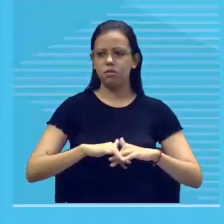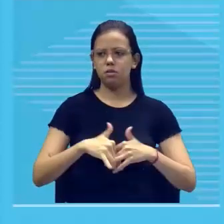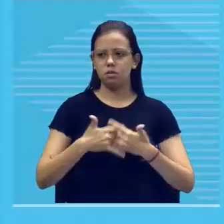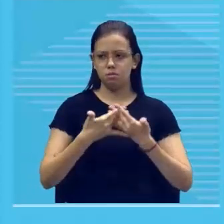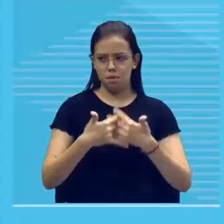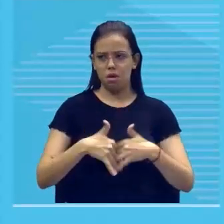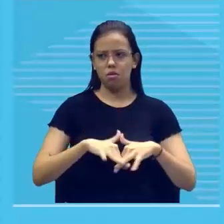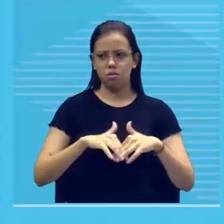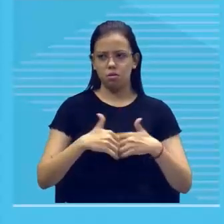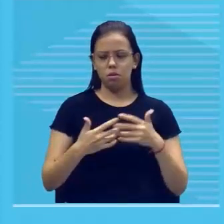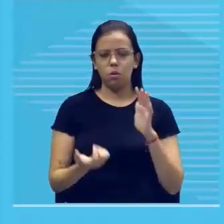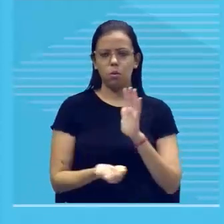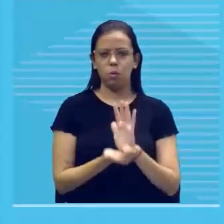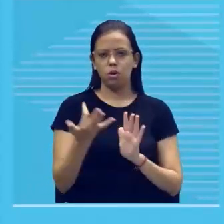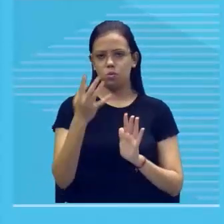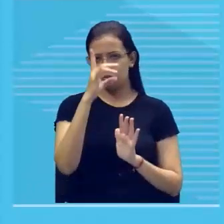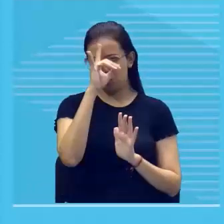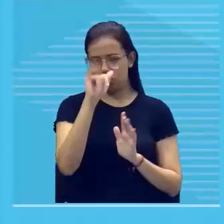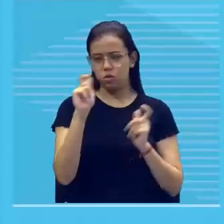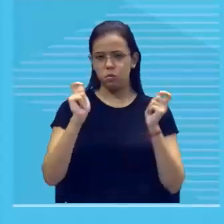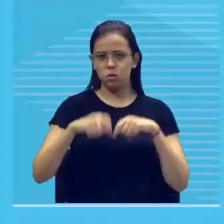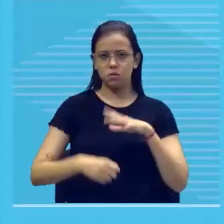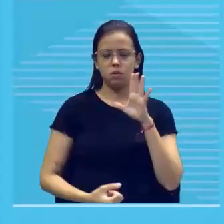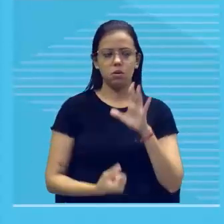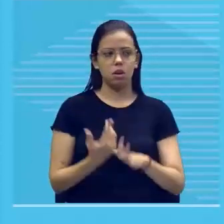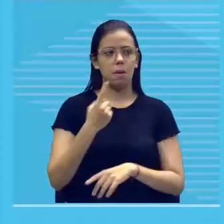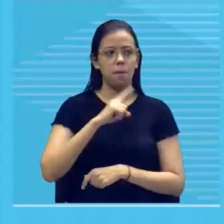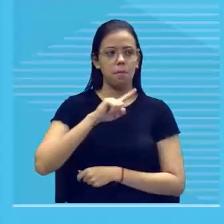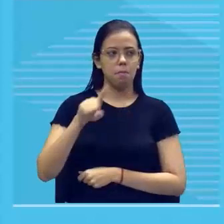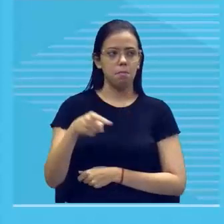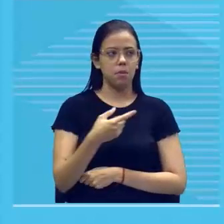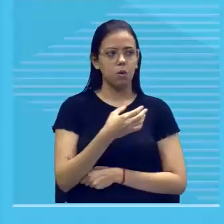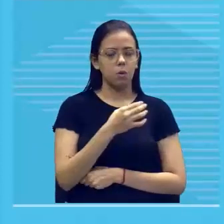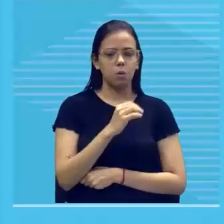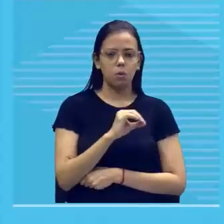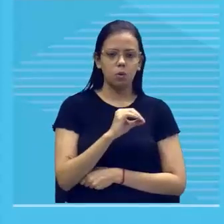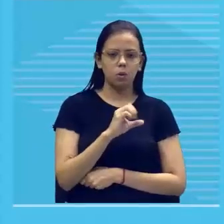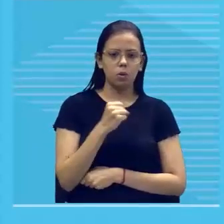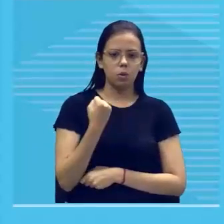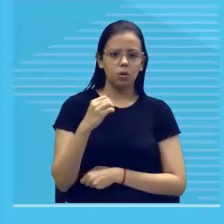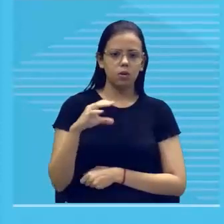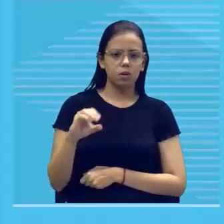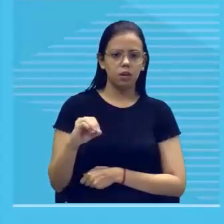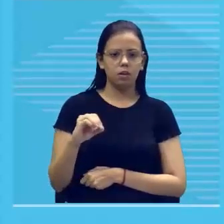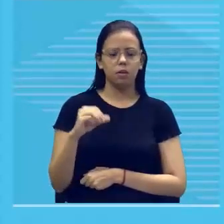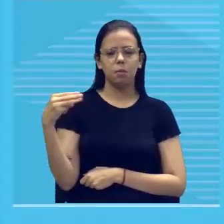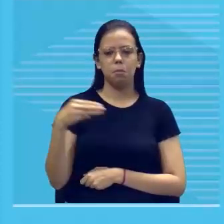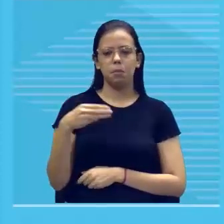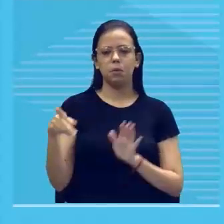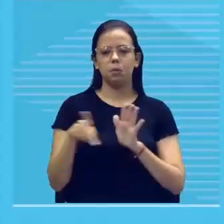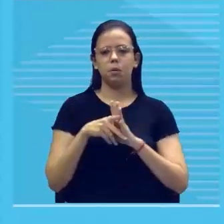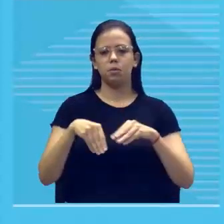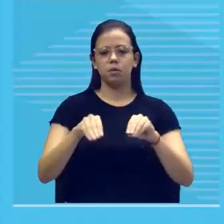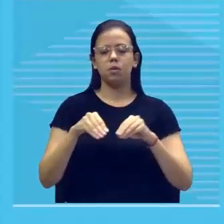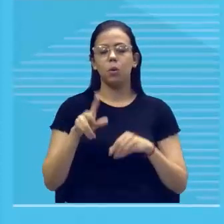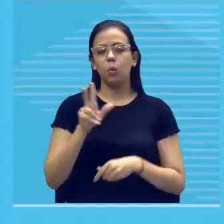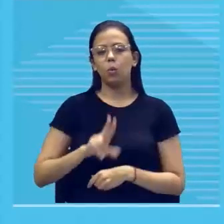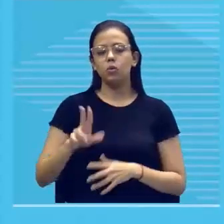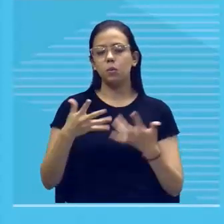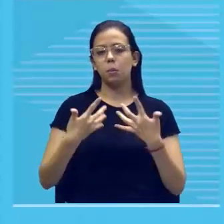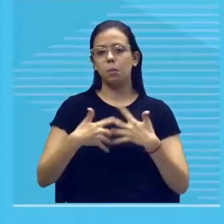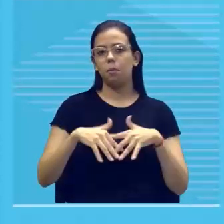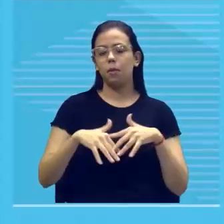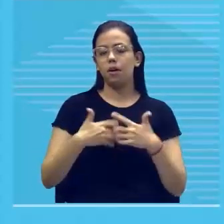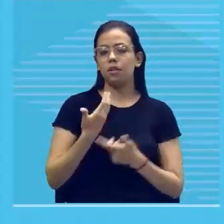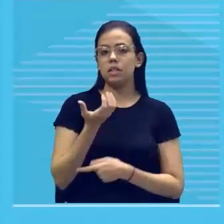poderá produzir 1080m de tecido fazendo funcionar seis máquinas Garena